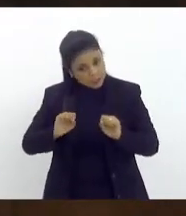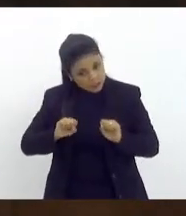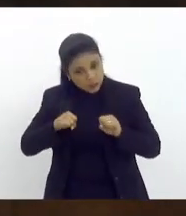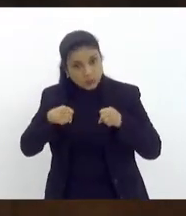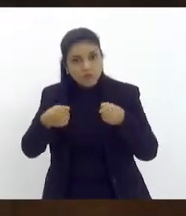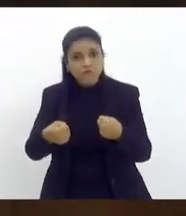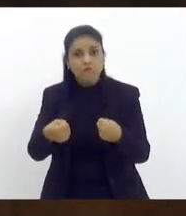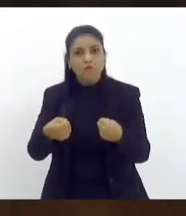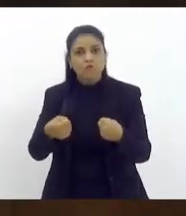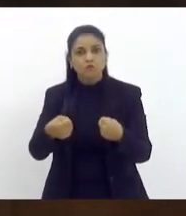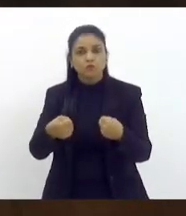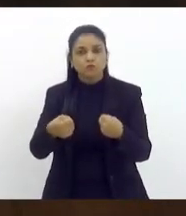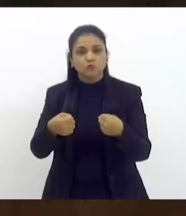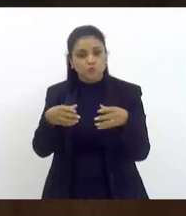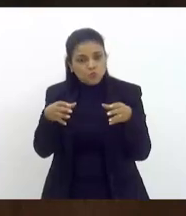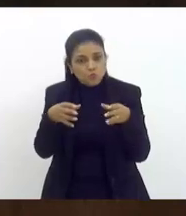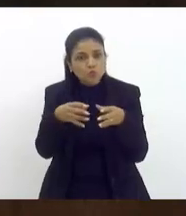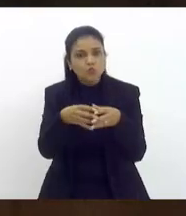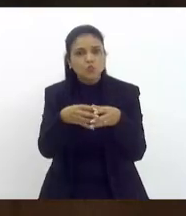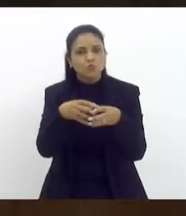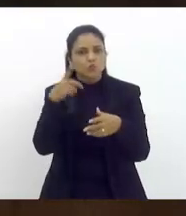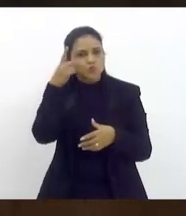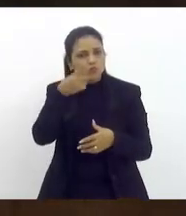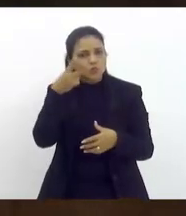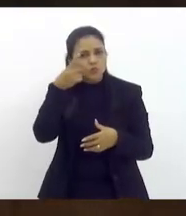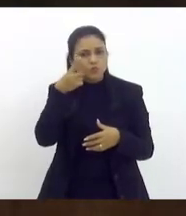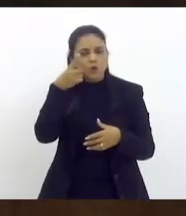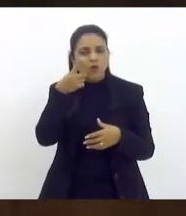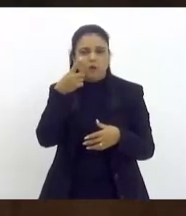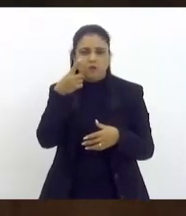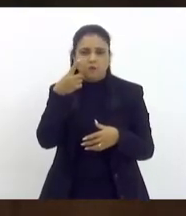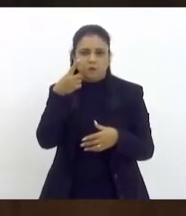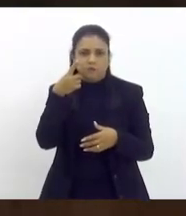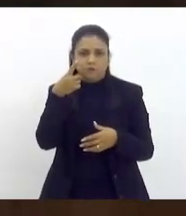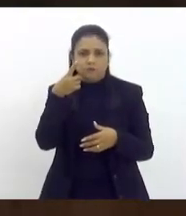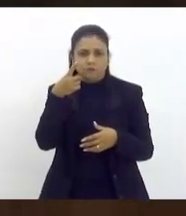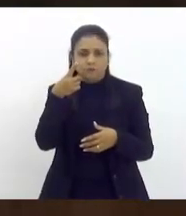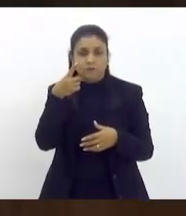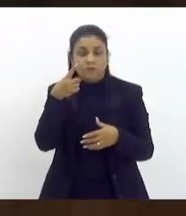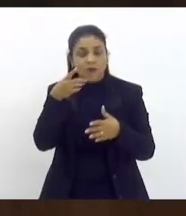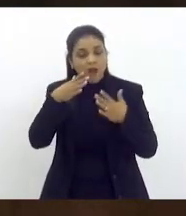que seja coletivo sou um sonador pacificador